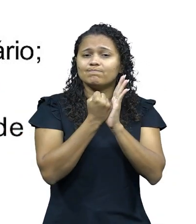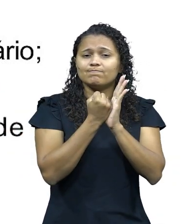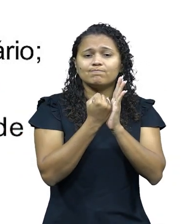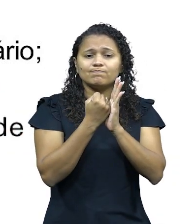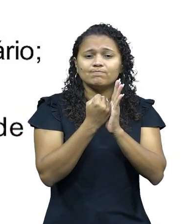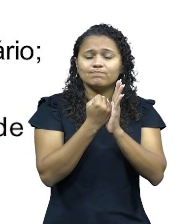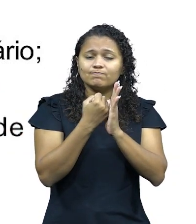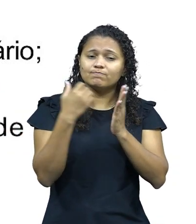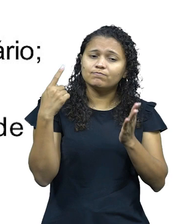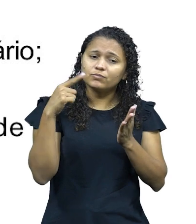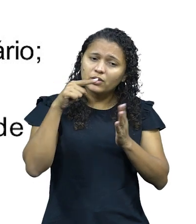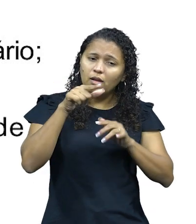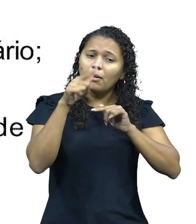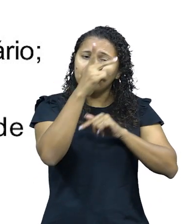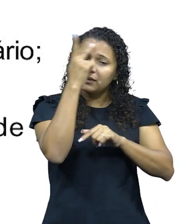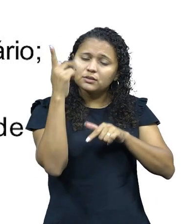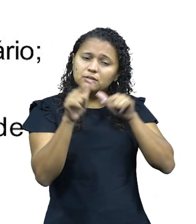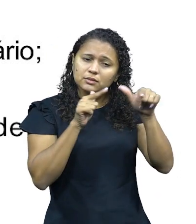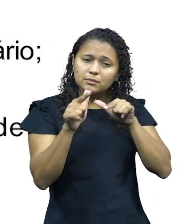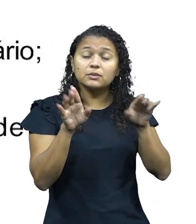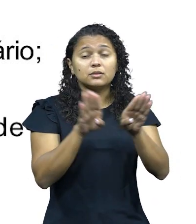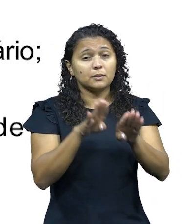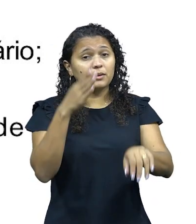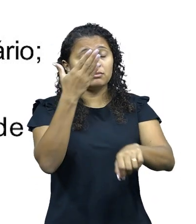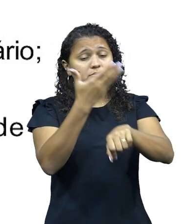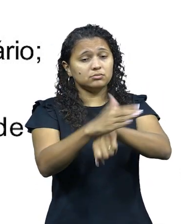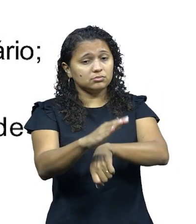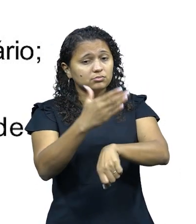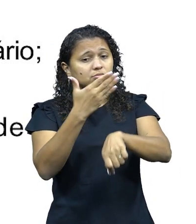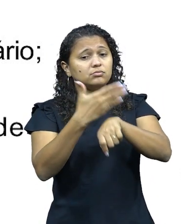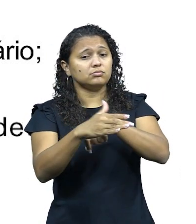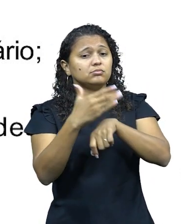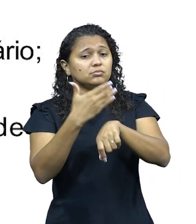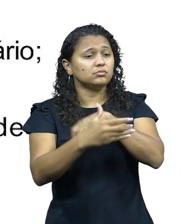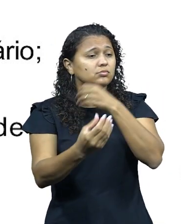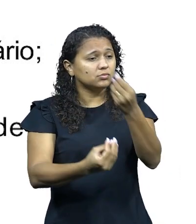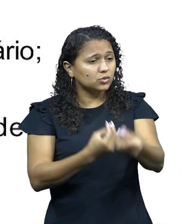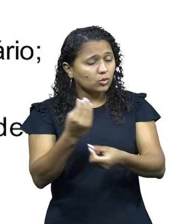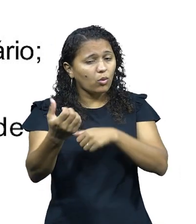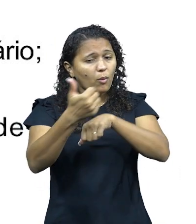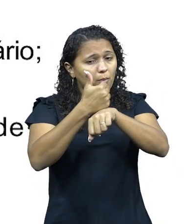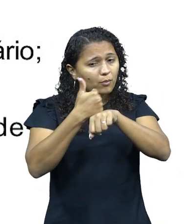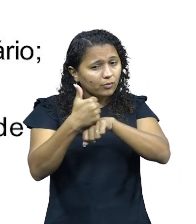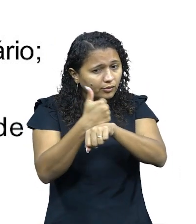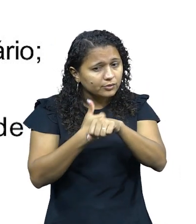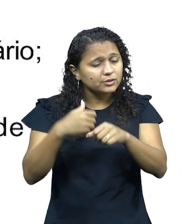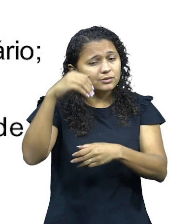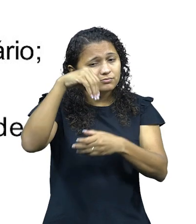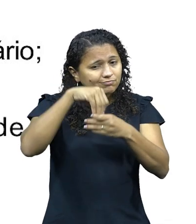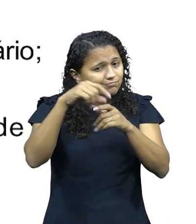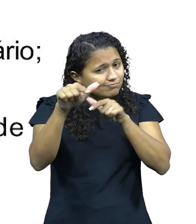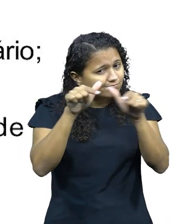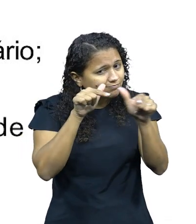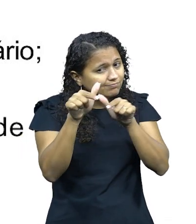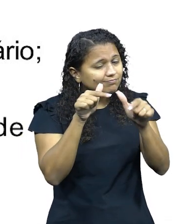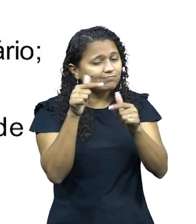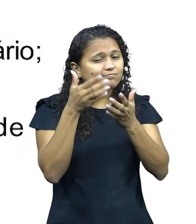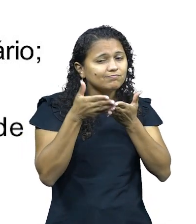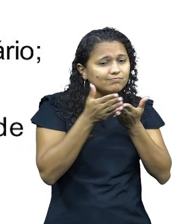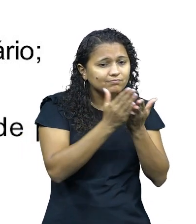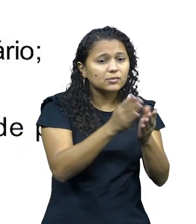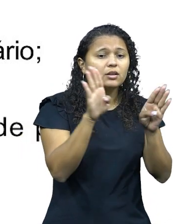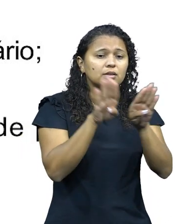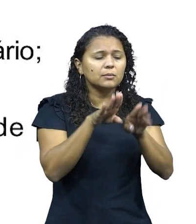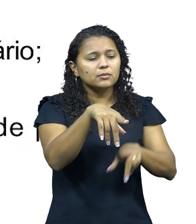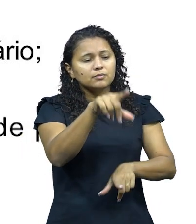avulso, além de treinar e habilitar profissionalmente o trabalhador portuário. Ele também seleciona